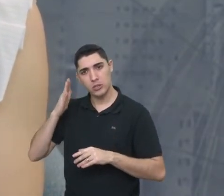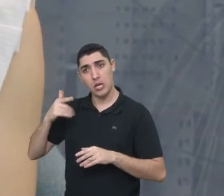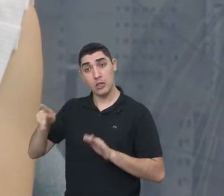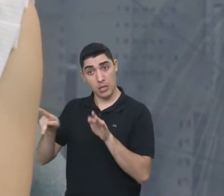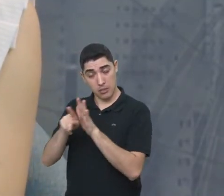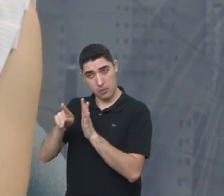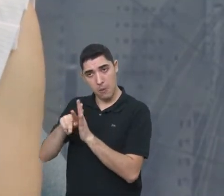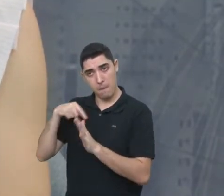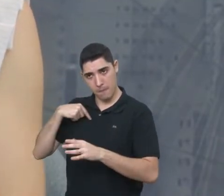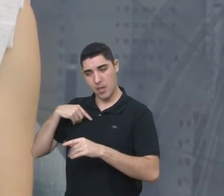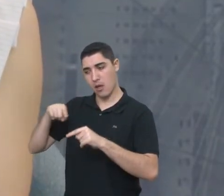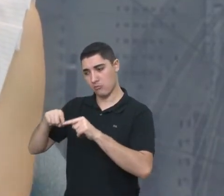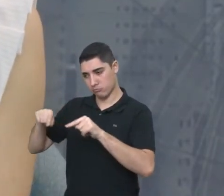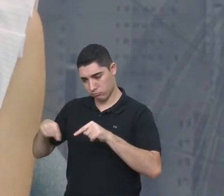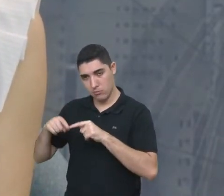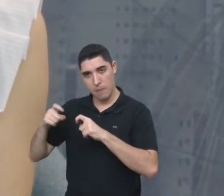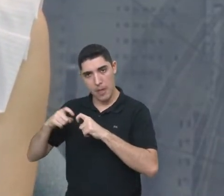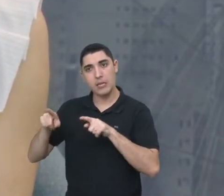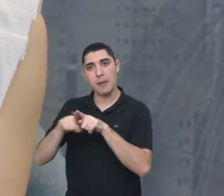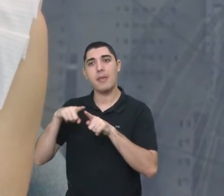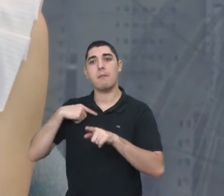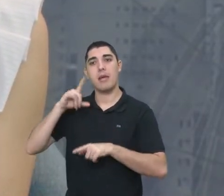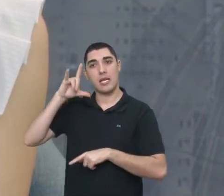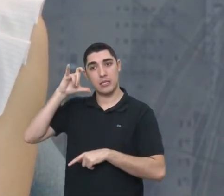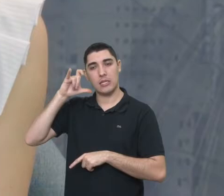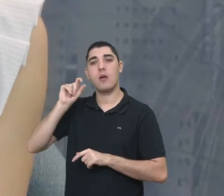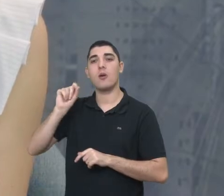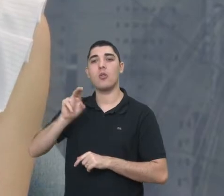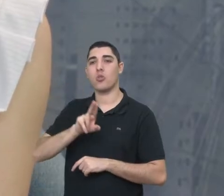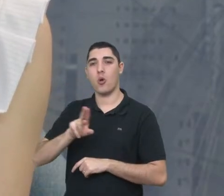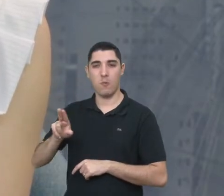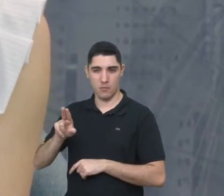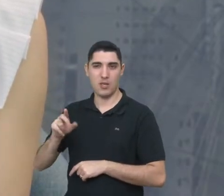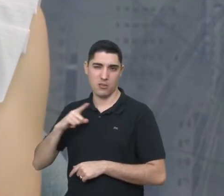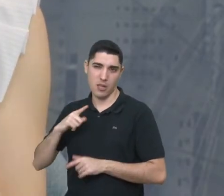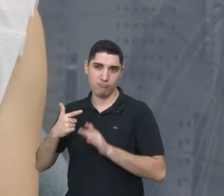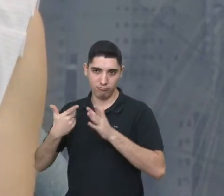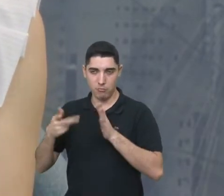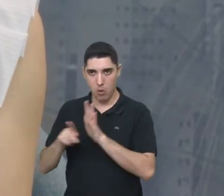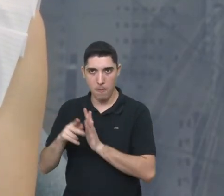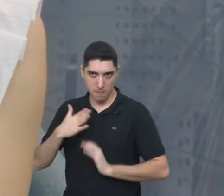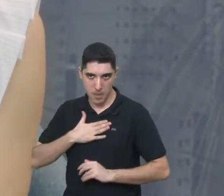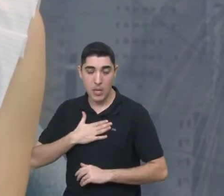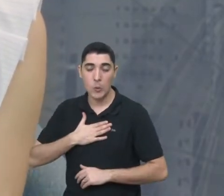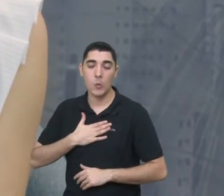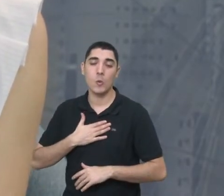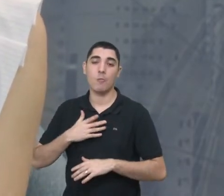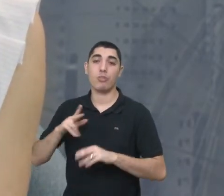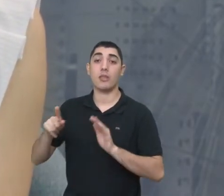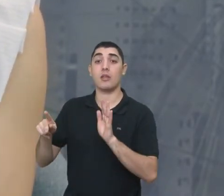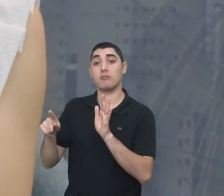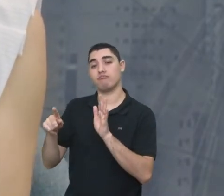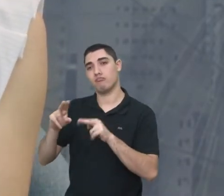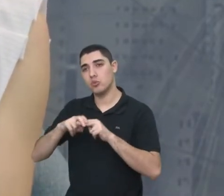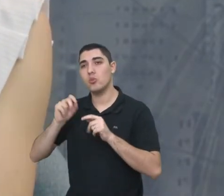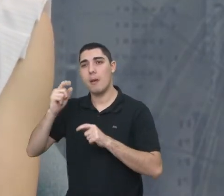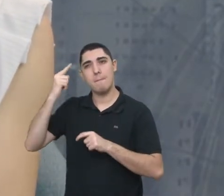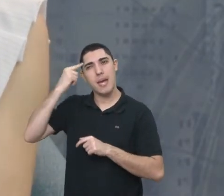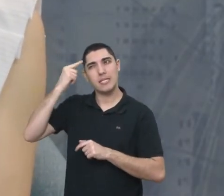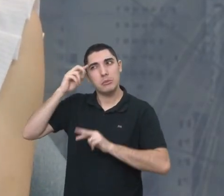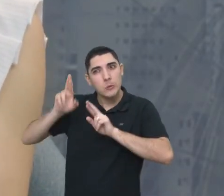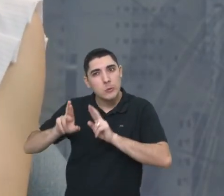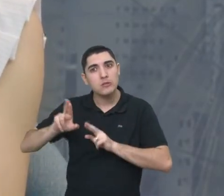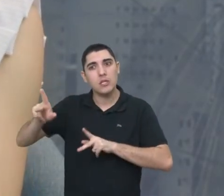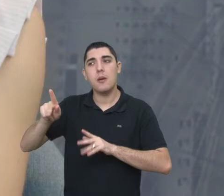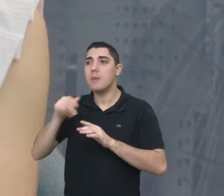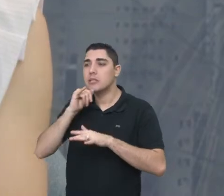linha, até no meu consultório, na minha rede social, que é o Instagram de Bem com Meu Prato, que é estimular o pensamento crítico. Começar a criticar